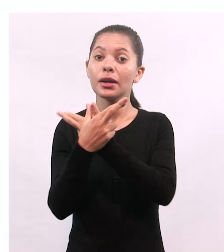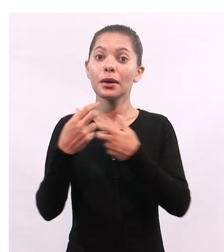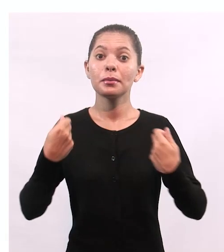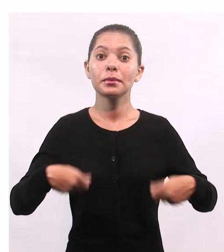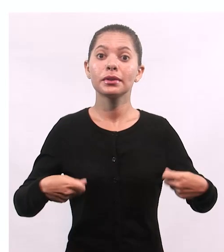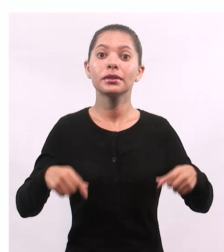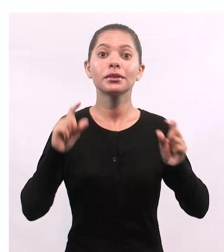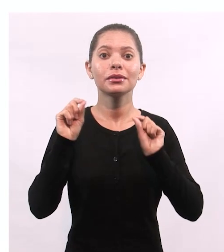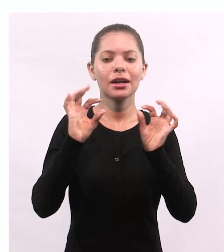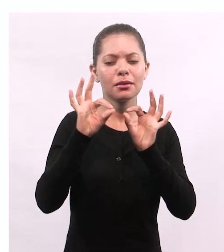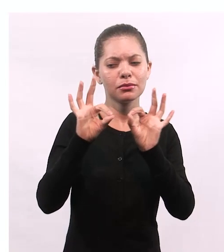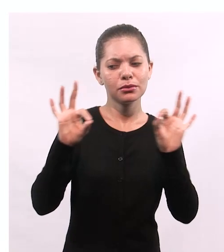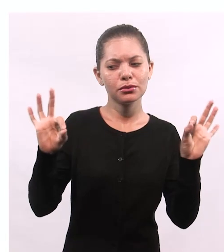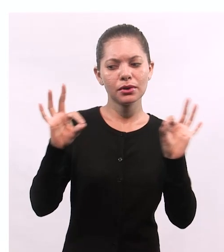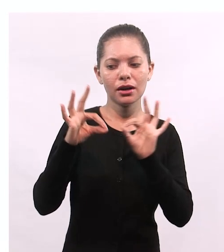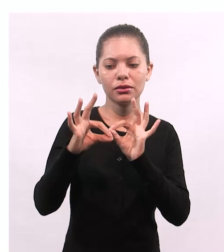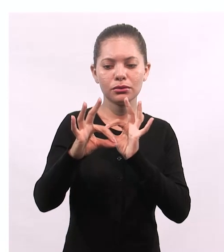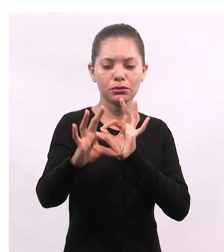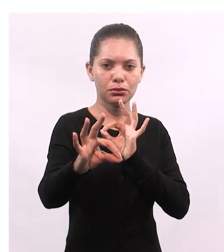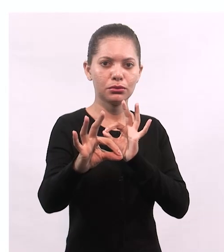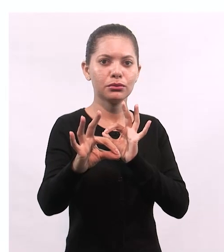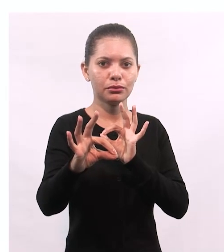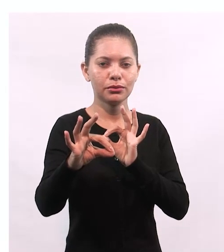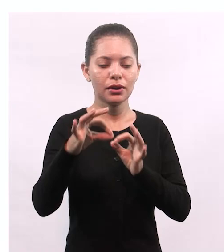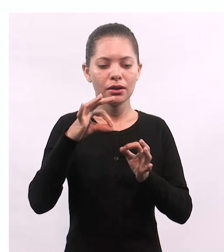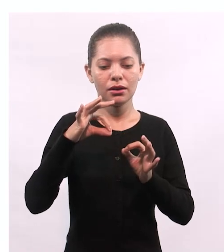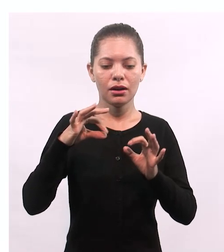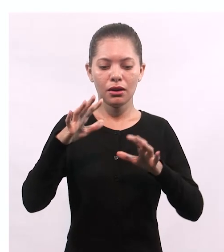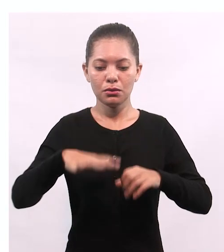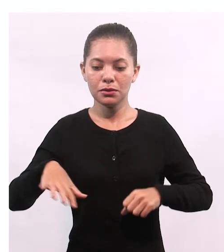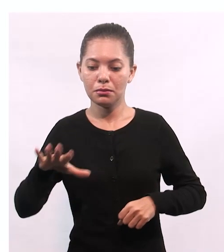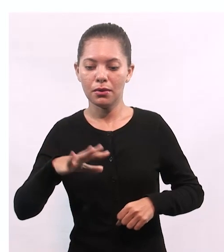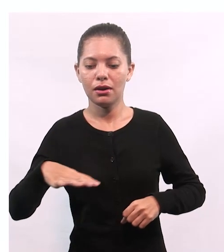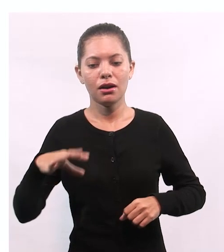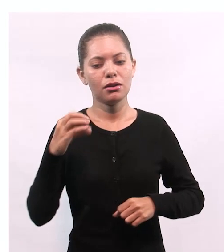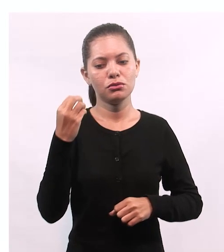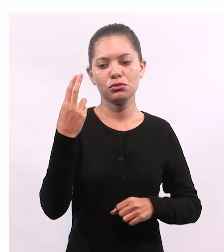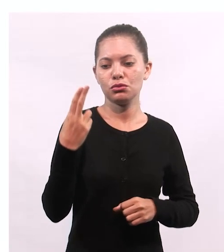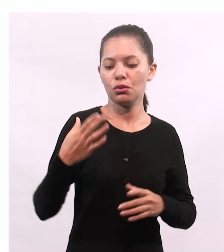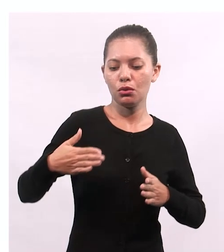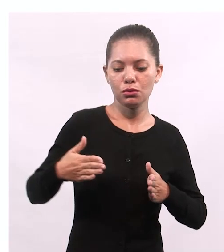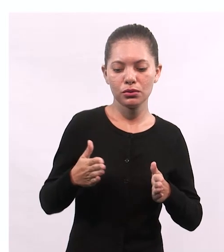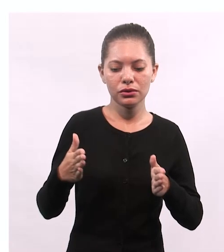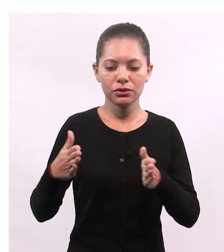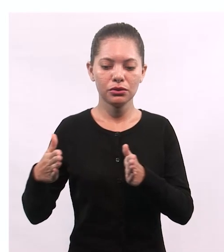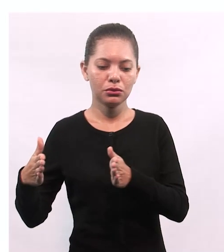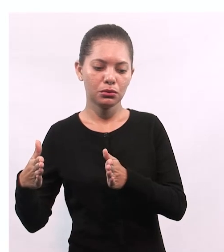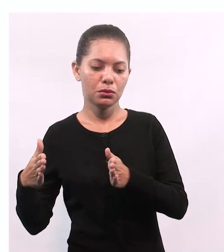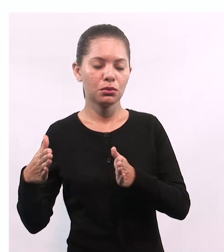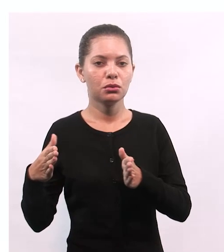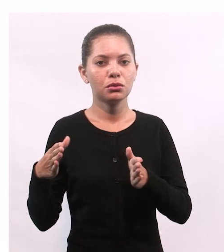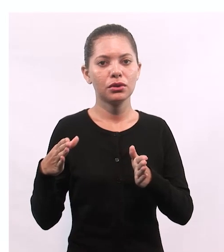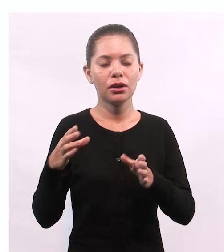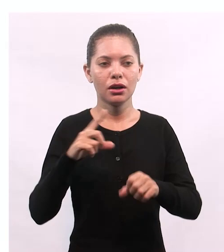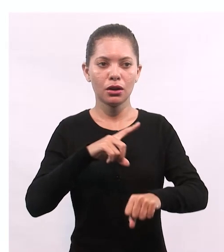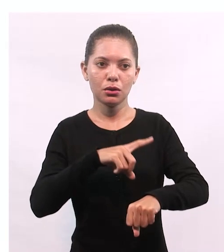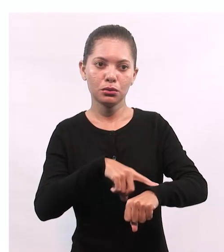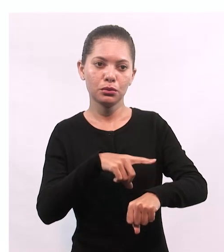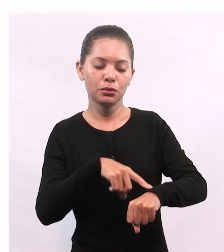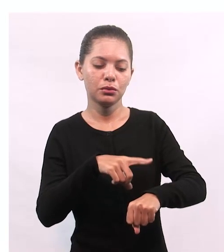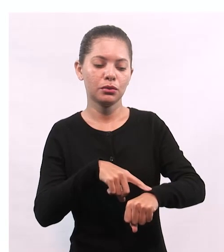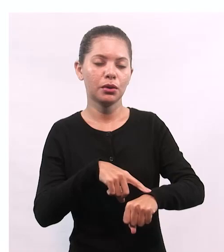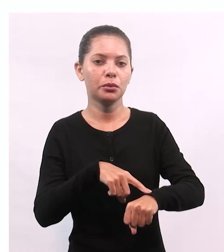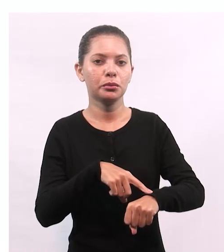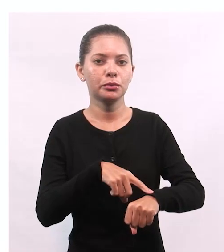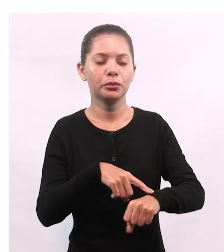ter uma precisão de medida, de mensurar, seja o espaço, seja a trajetória, seja a distância, seja o tempo.